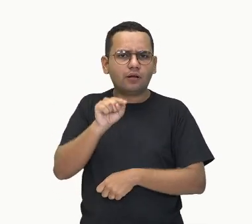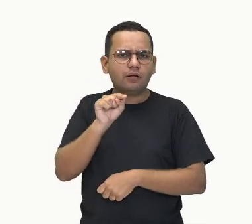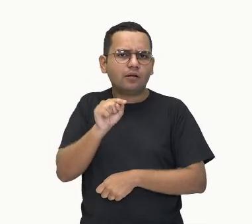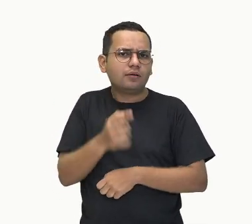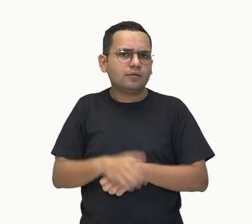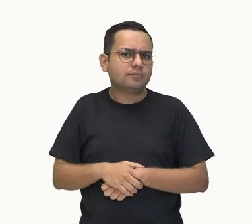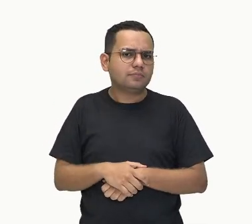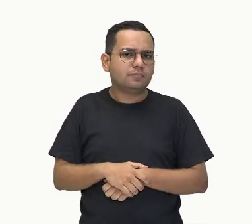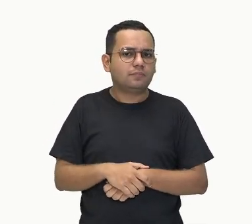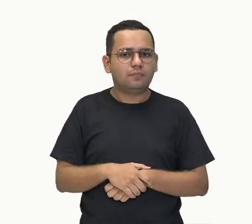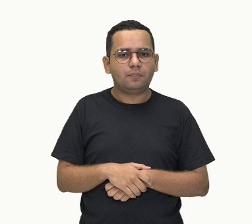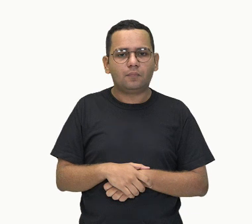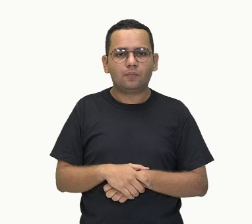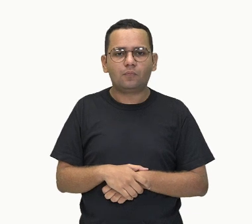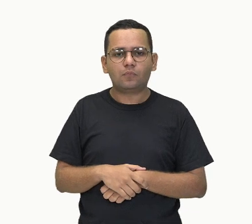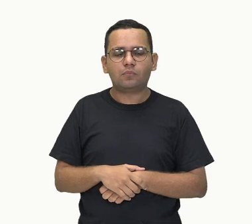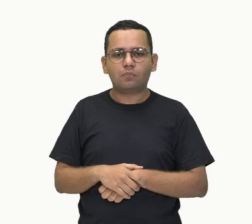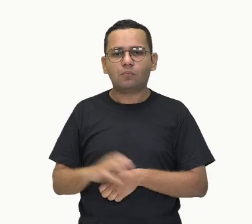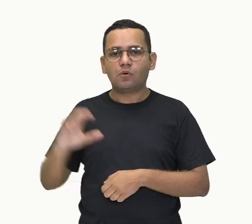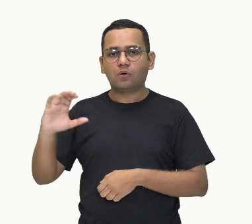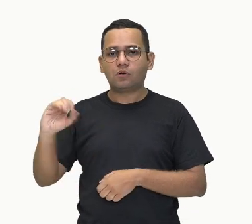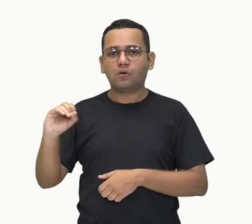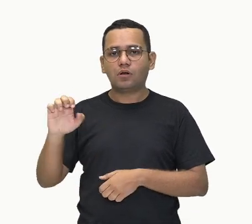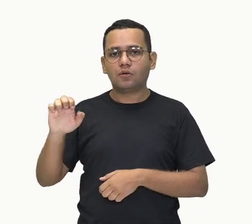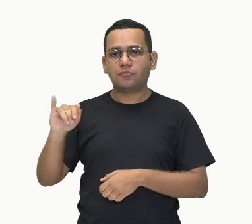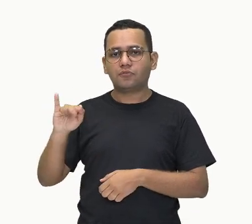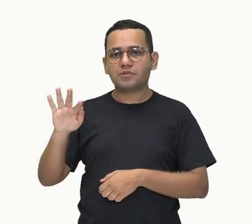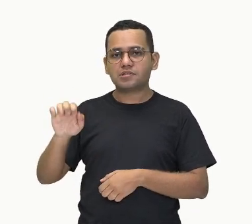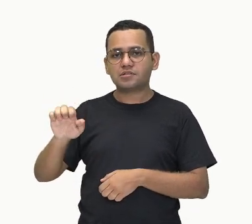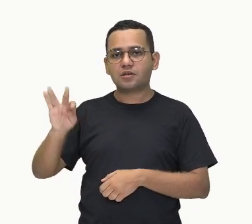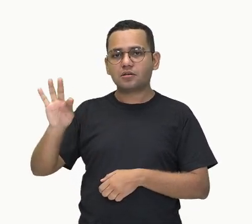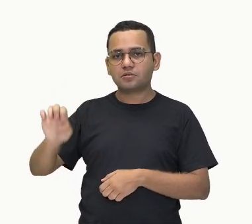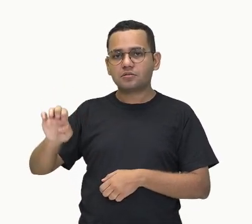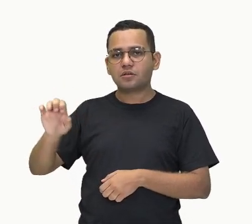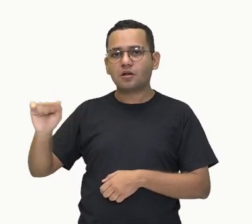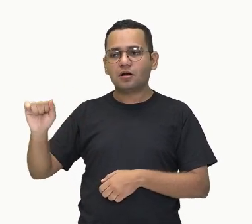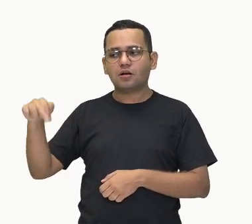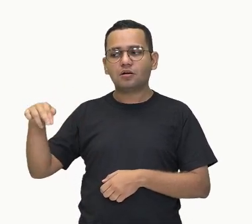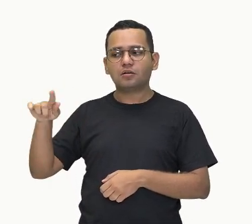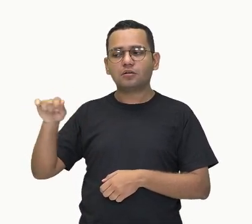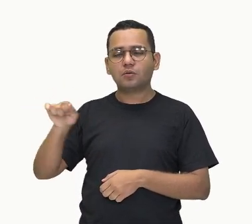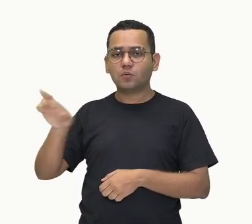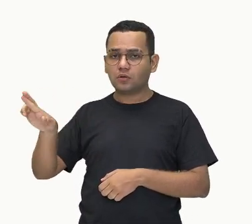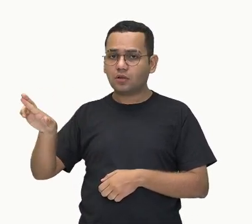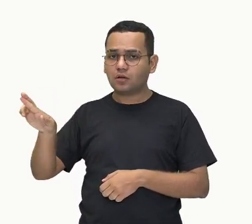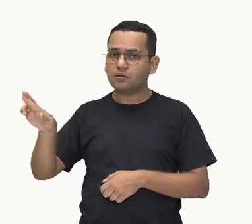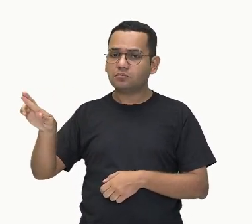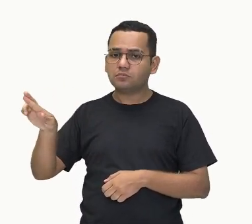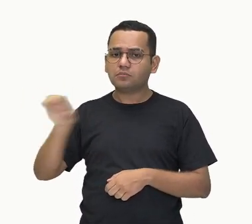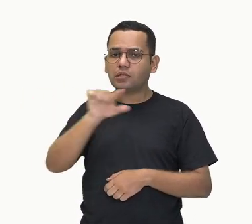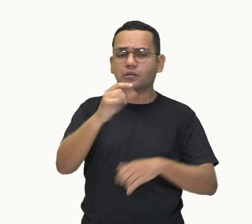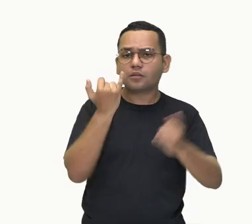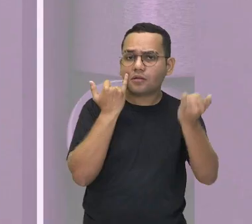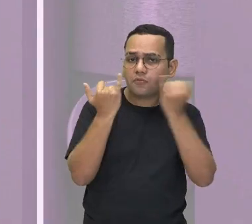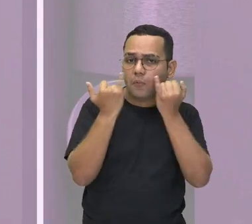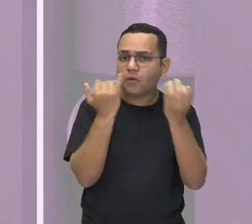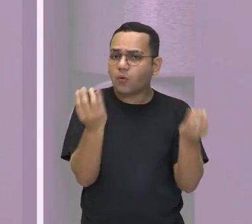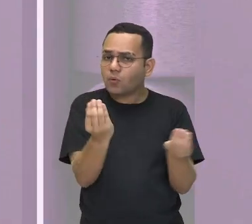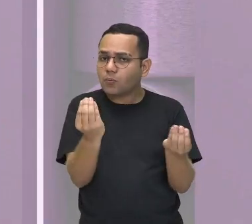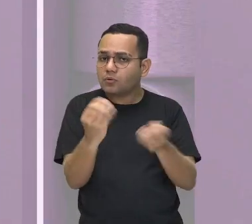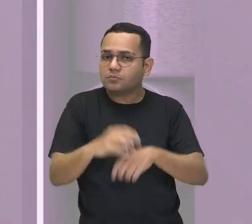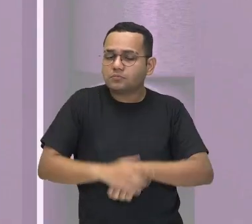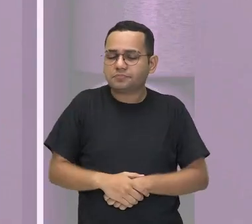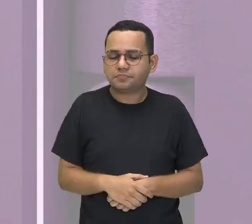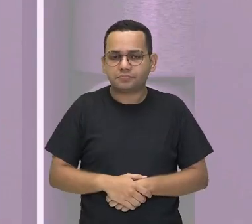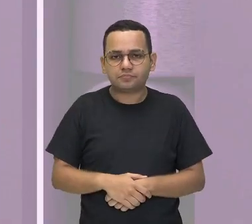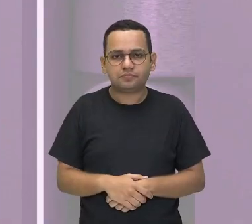que a gente obtém, então, o coeficiente angular? Então, para esse caso aí, como